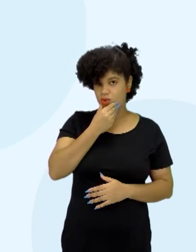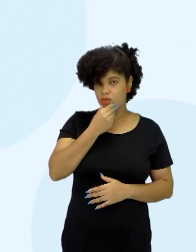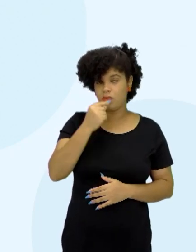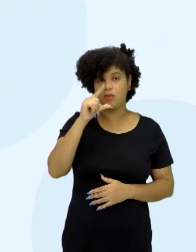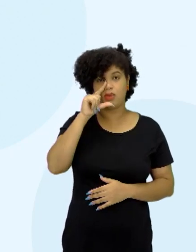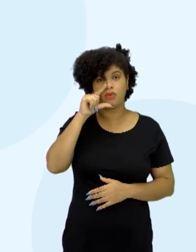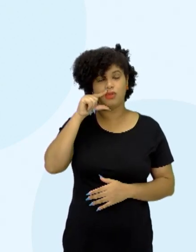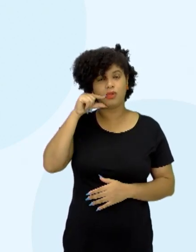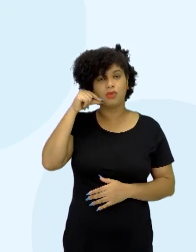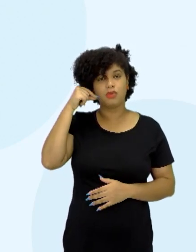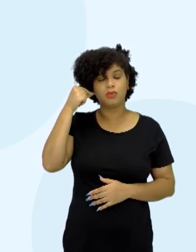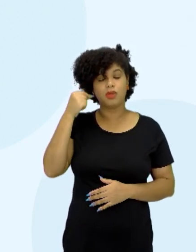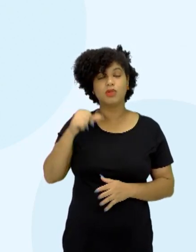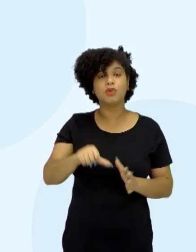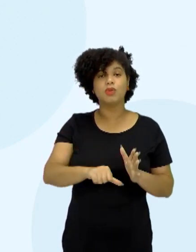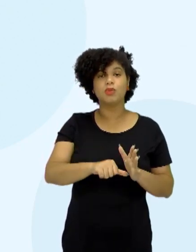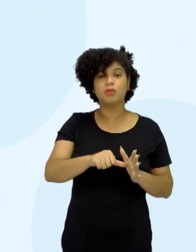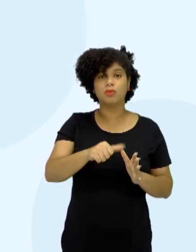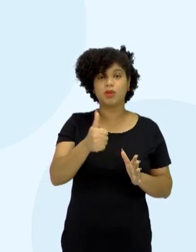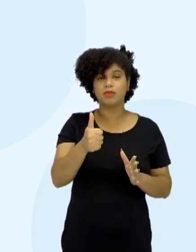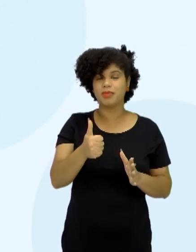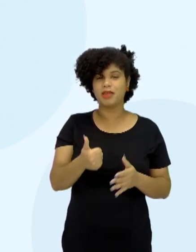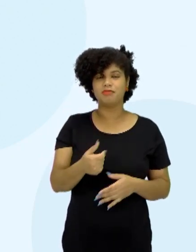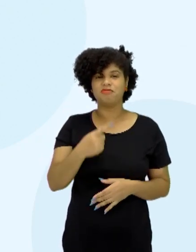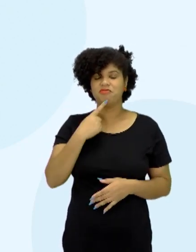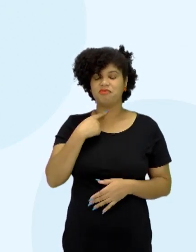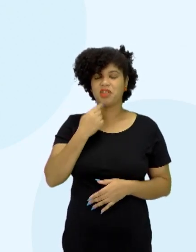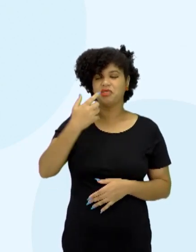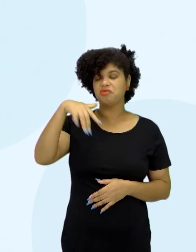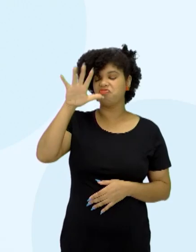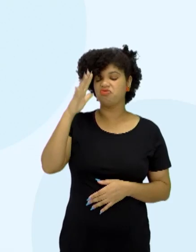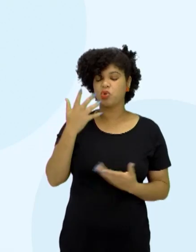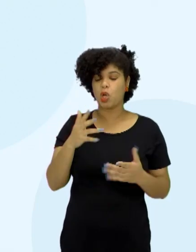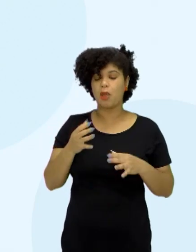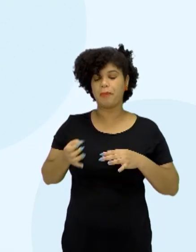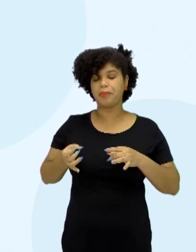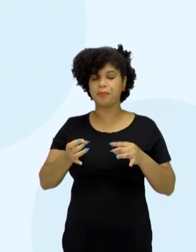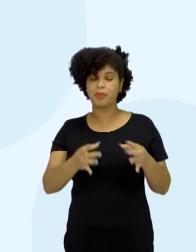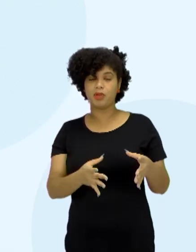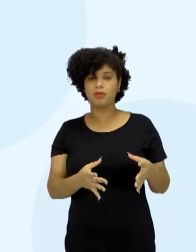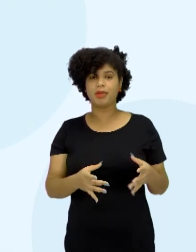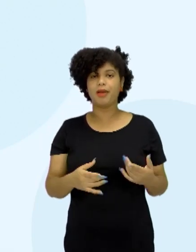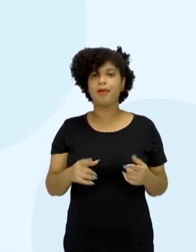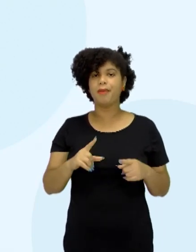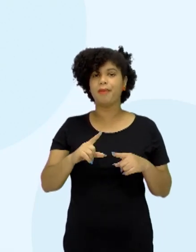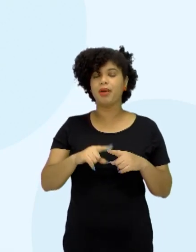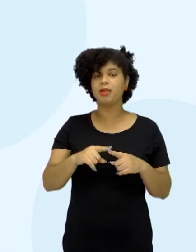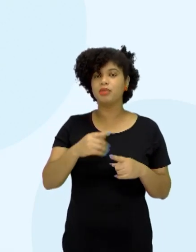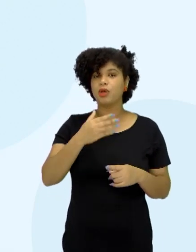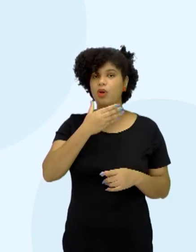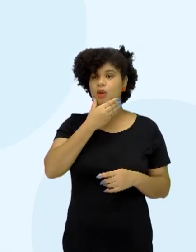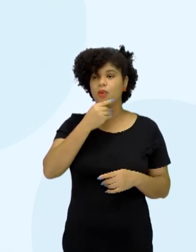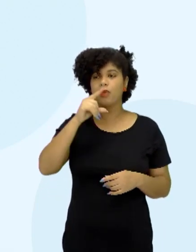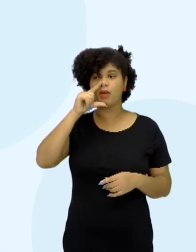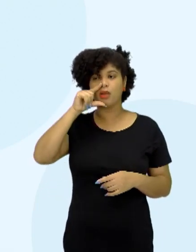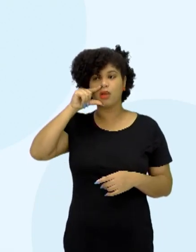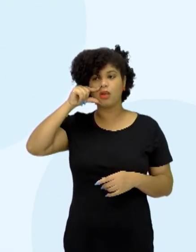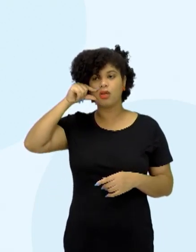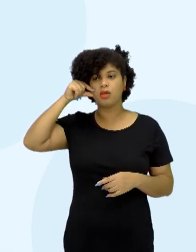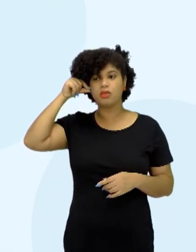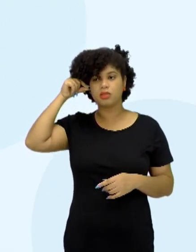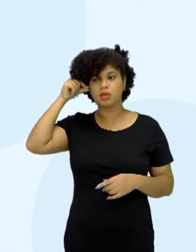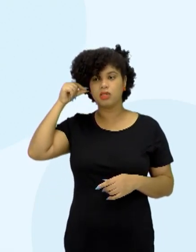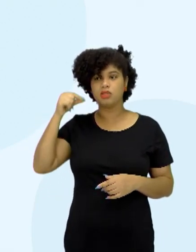afluindo aí poderes locais e revoltas regenciais que comprometiam a integração do Império. Por muito pouco o Brasil